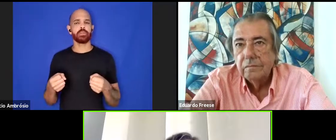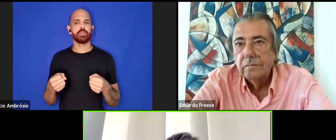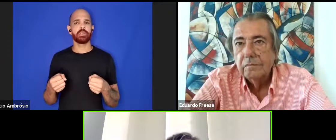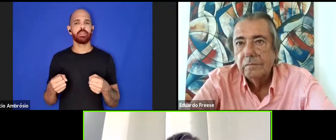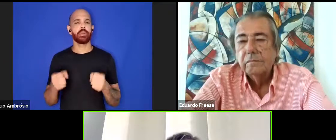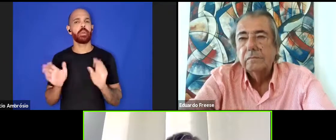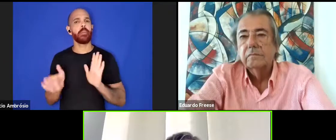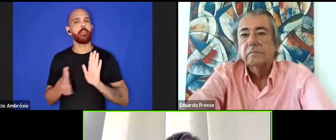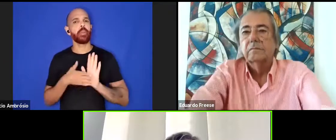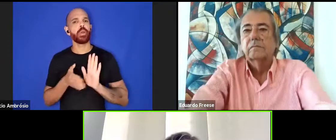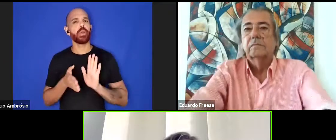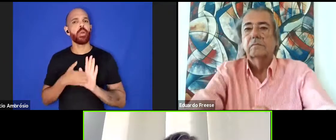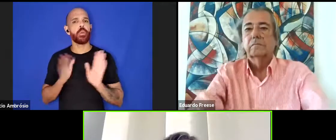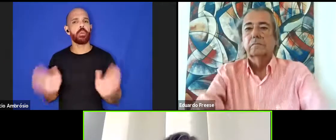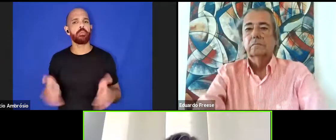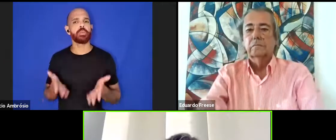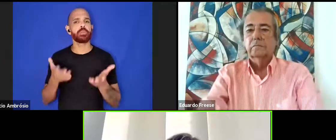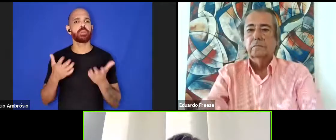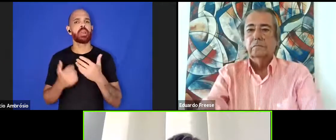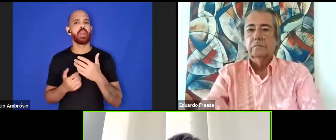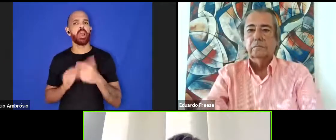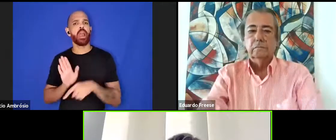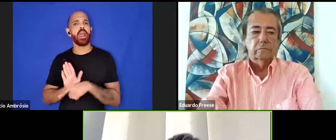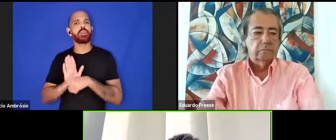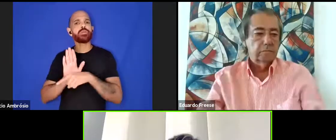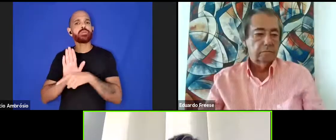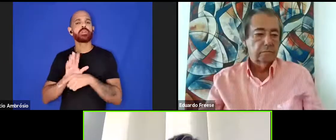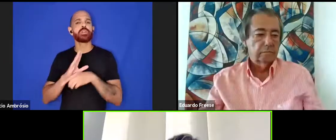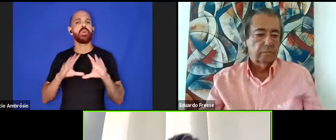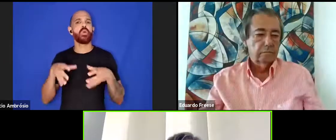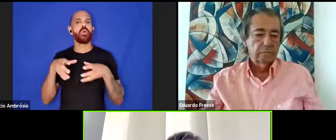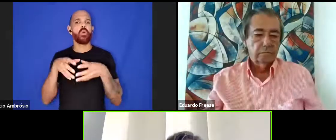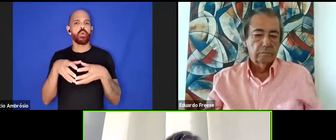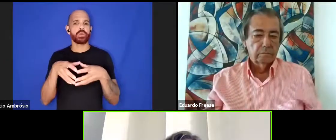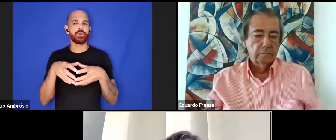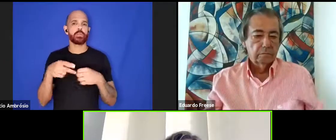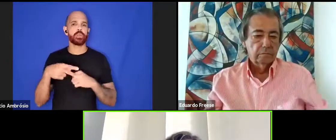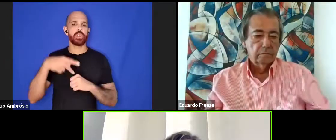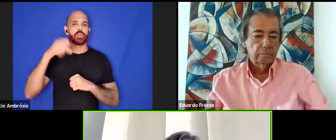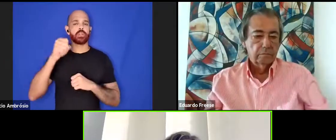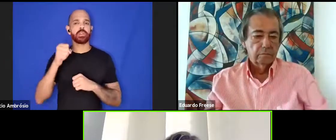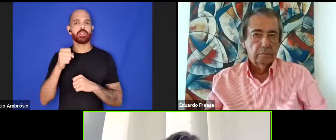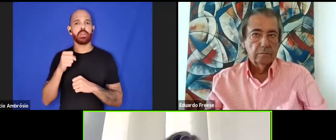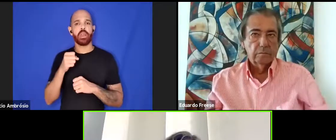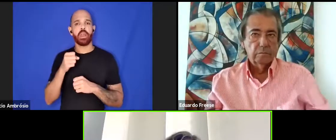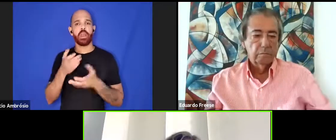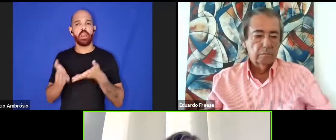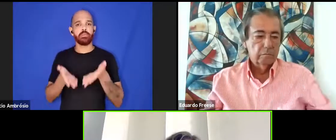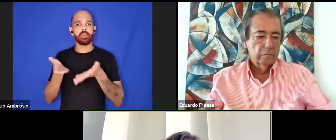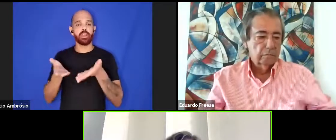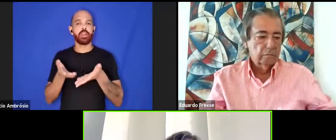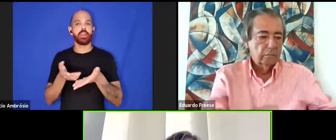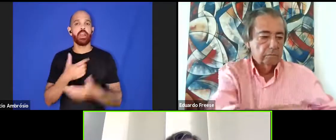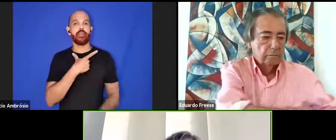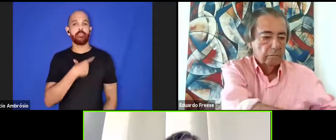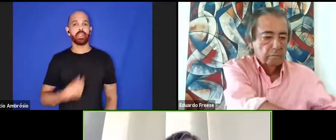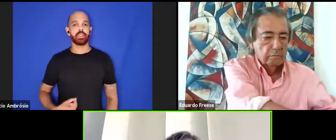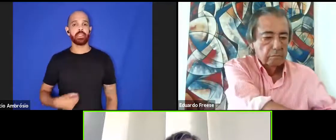propor e para ajudar a nossa comissão de pós-graduação a atender a chamada da Medalha Virginia Shaw